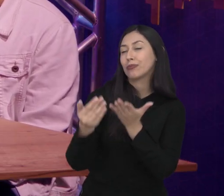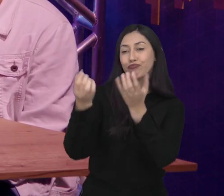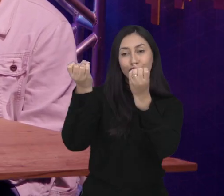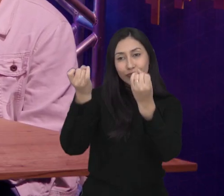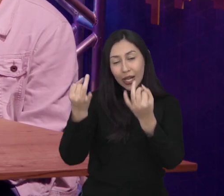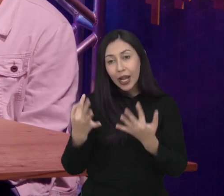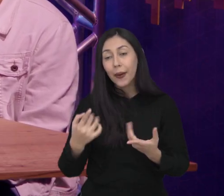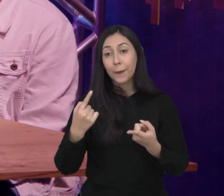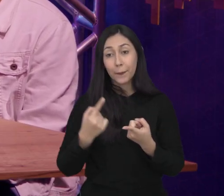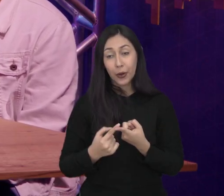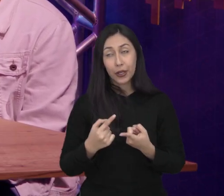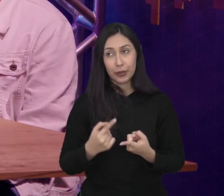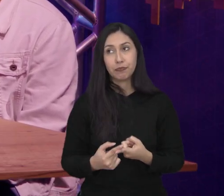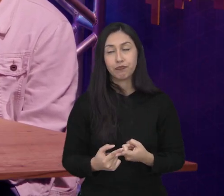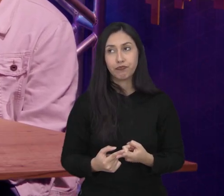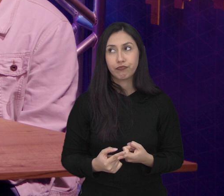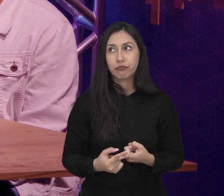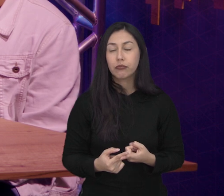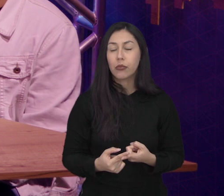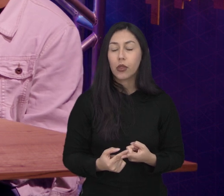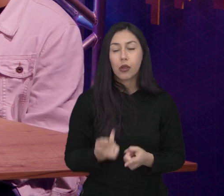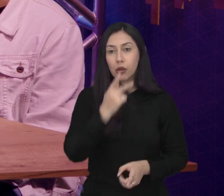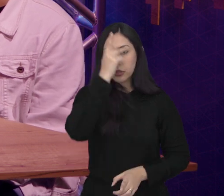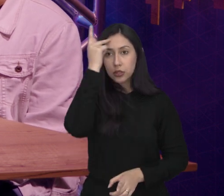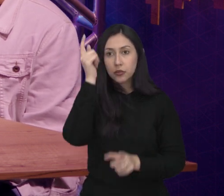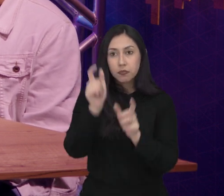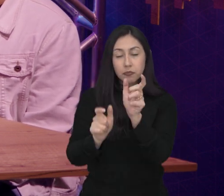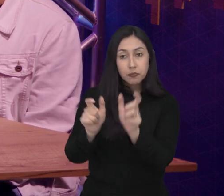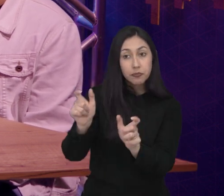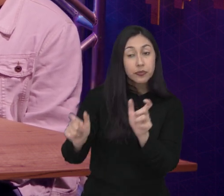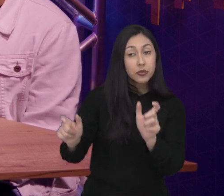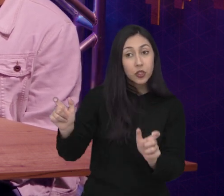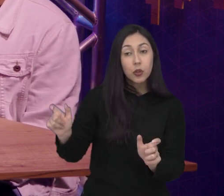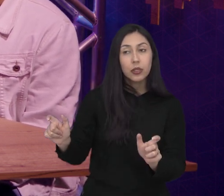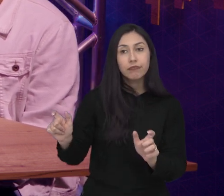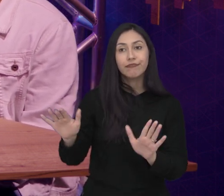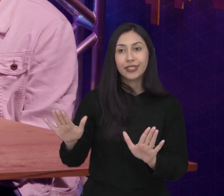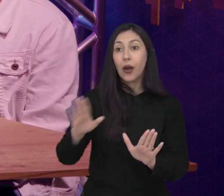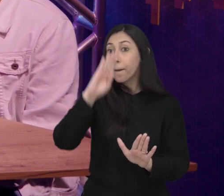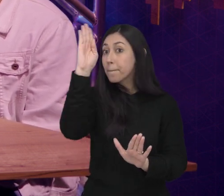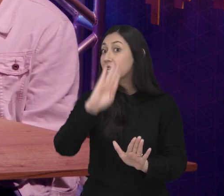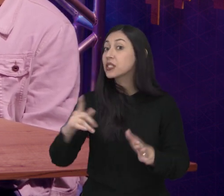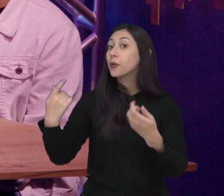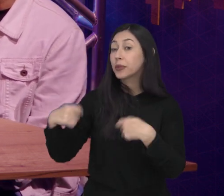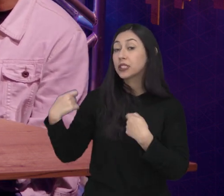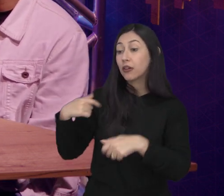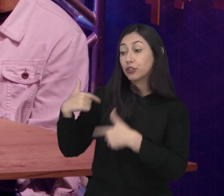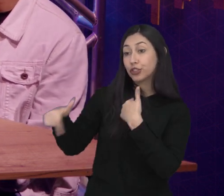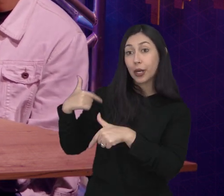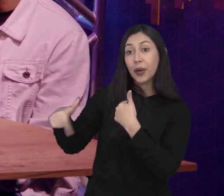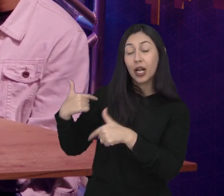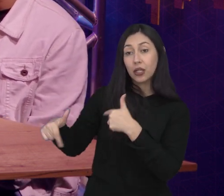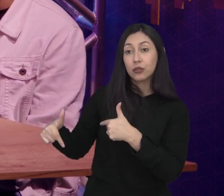Vic, porque, como a gente falou, as pessoas, o Brasil precisava de mão de obra e